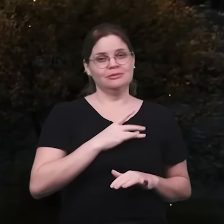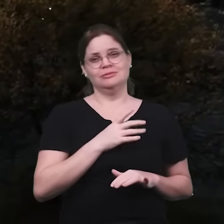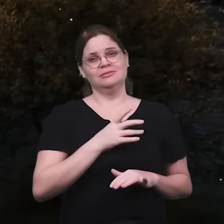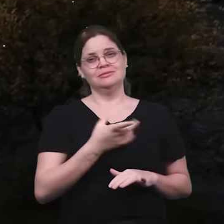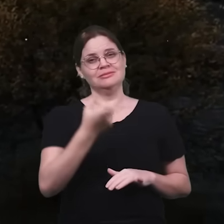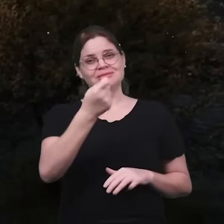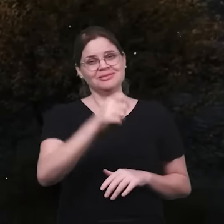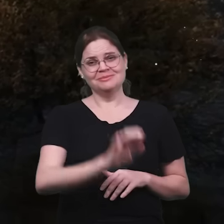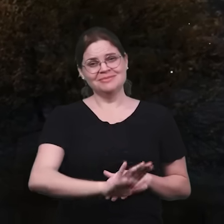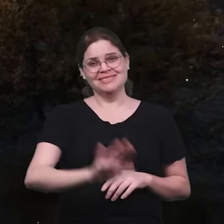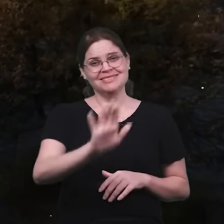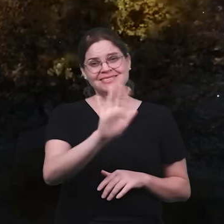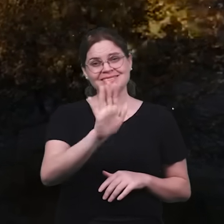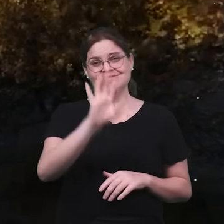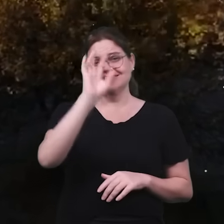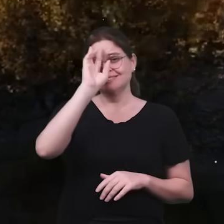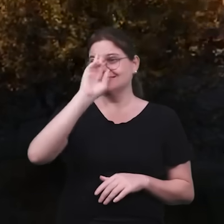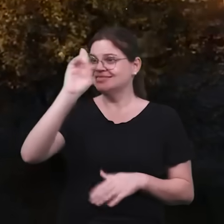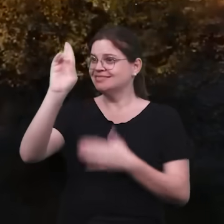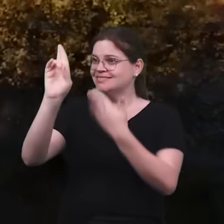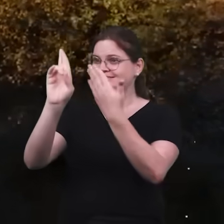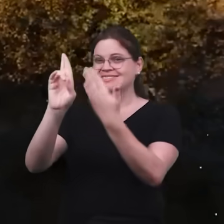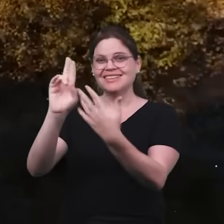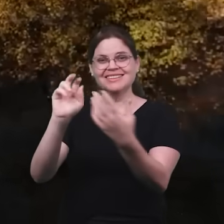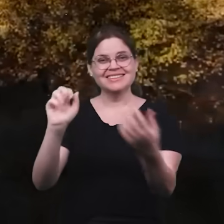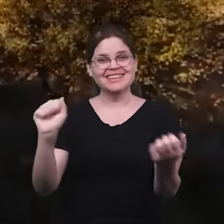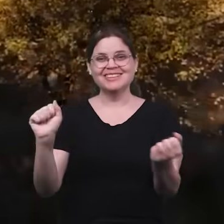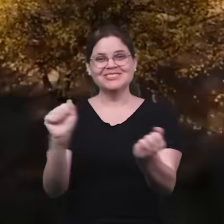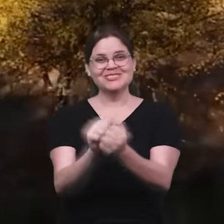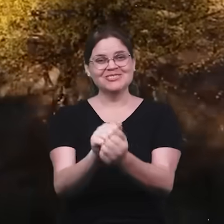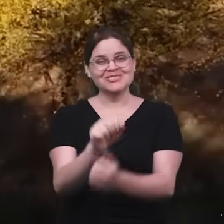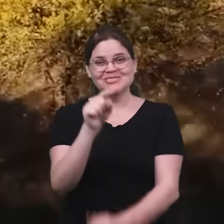o Senhor contigo está.